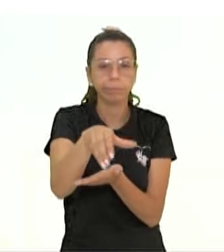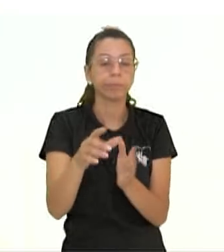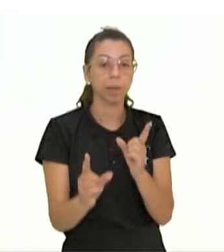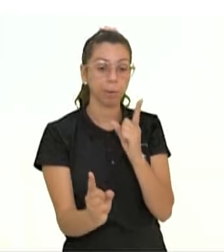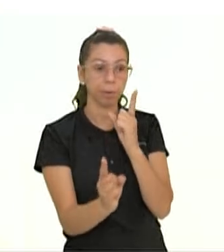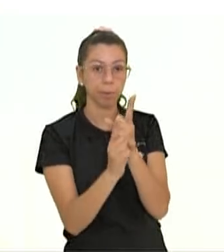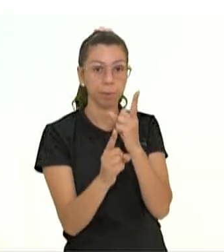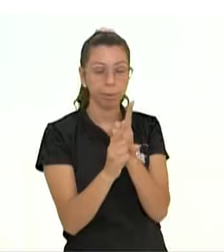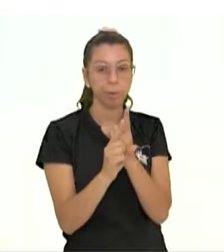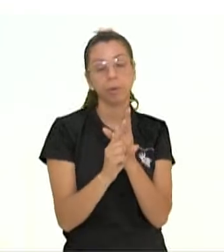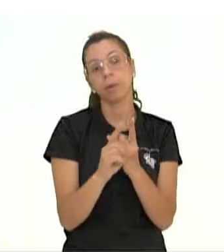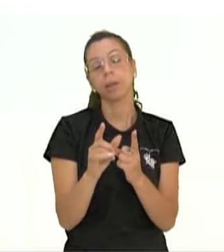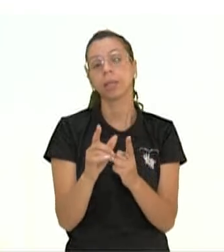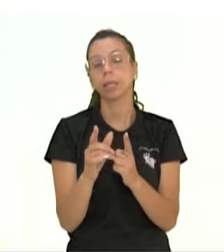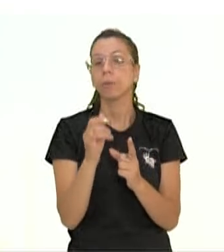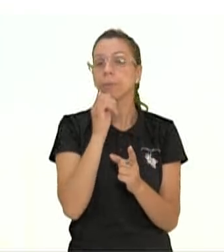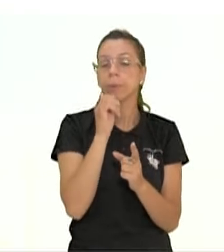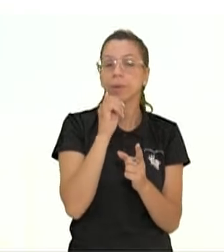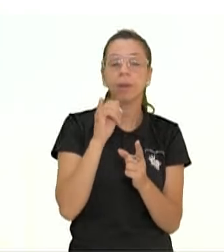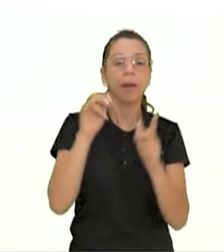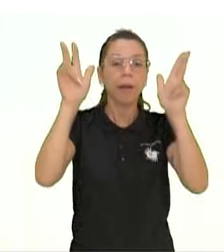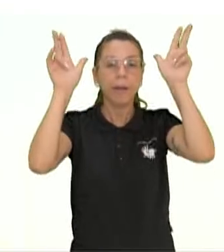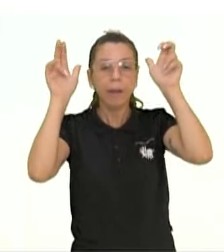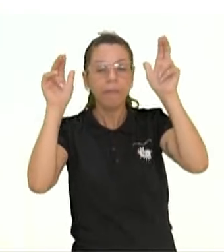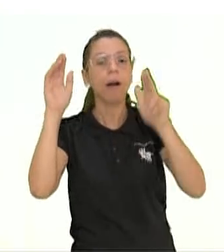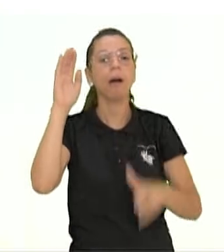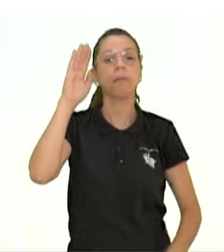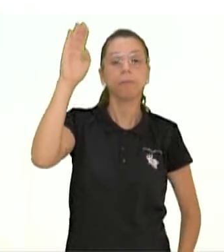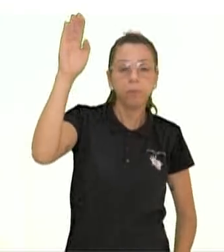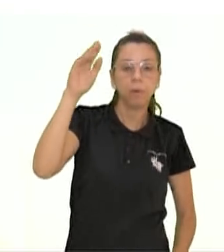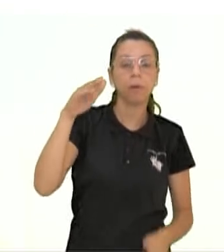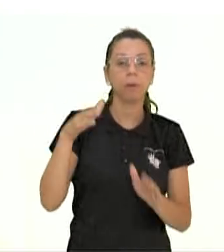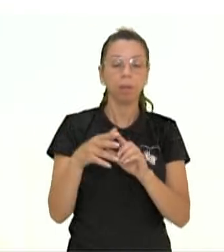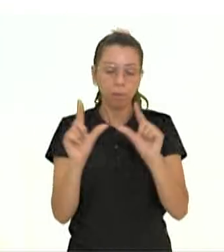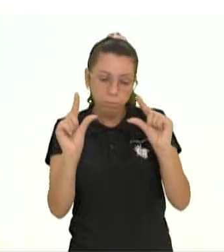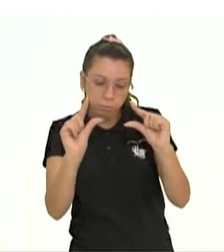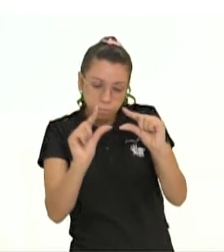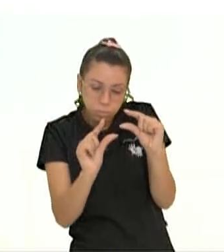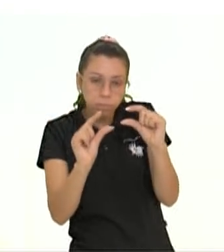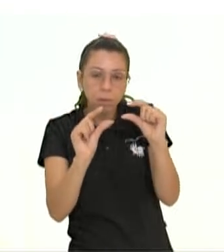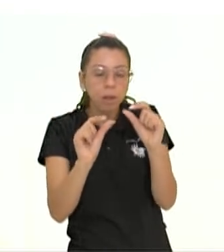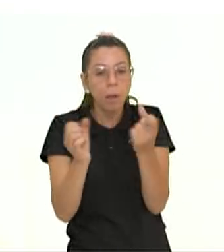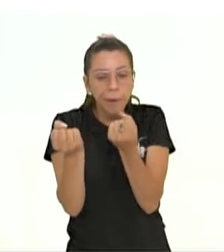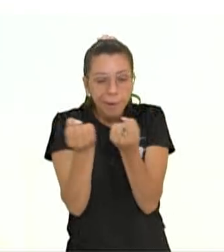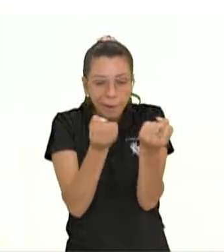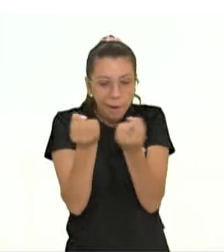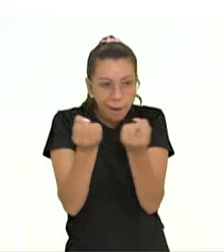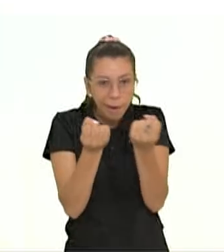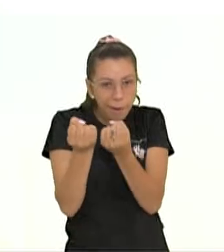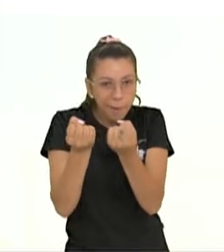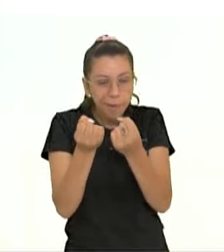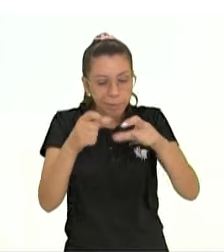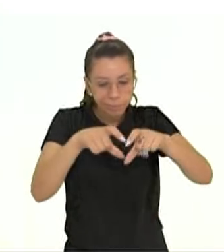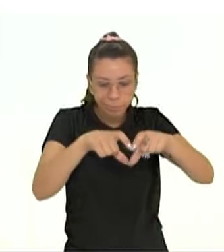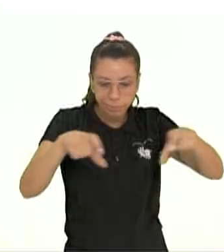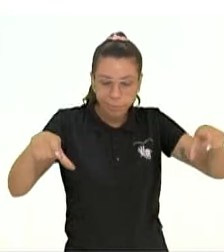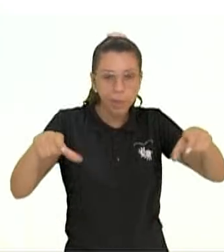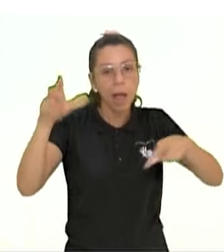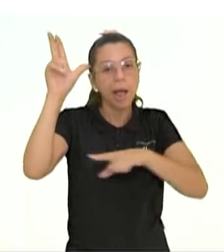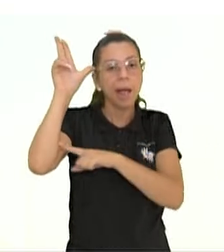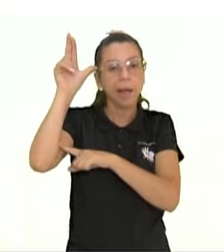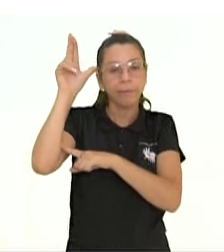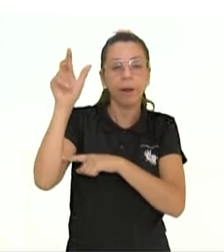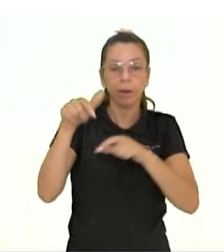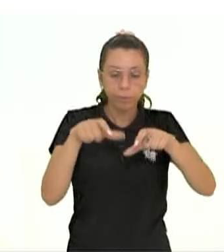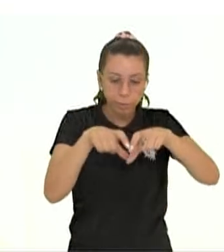de miniaturas de cavalos, de soldados, até de carros. Carros, claro que eram carros puxados por cavalos.